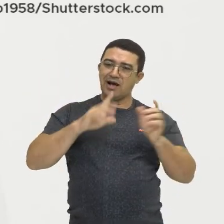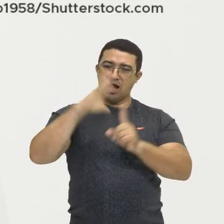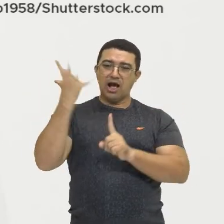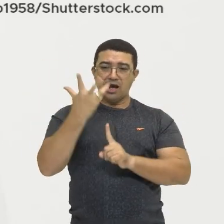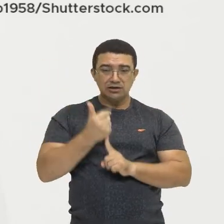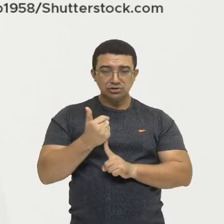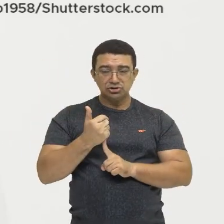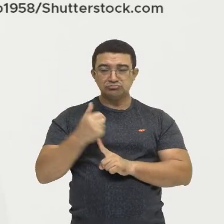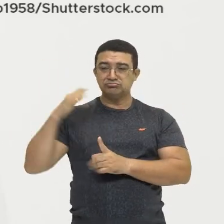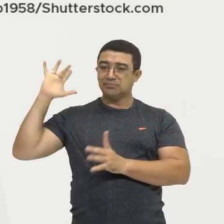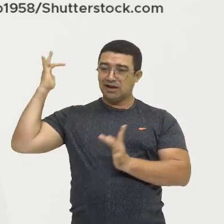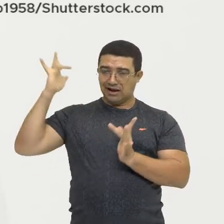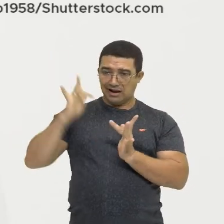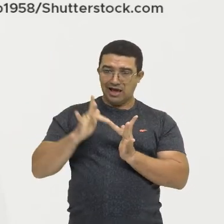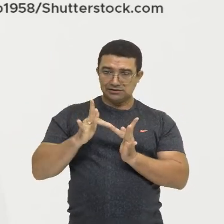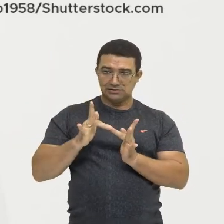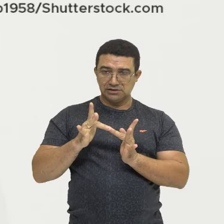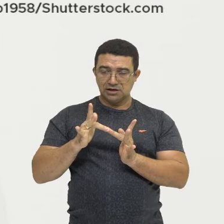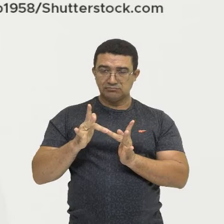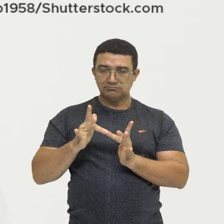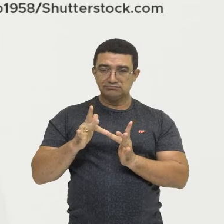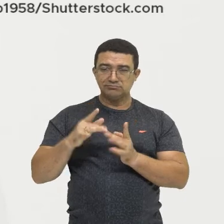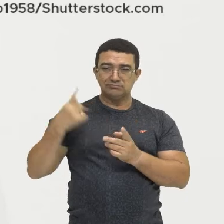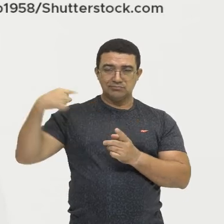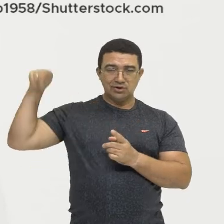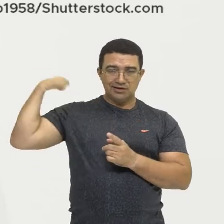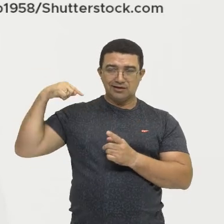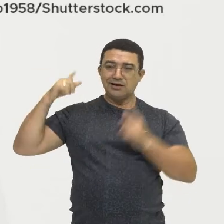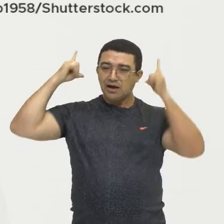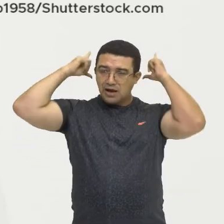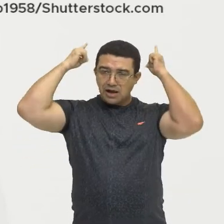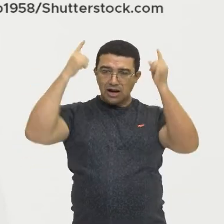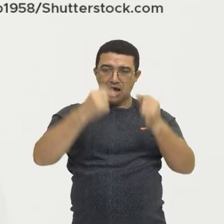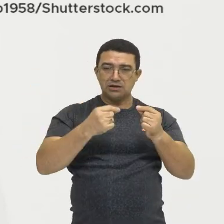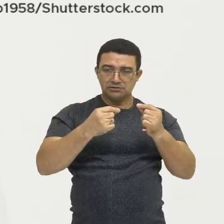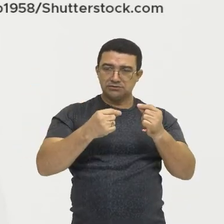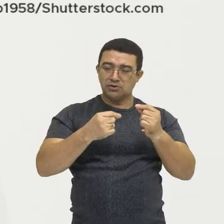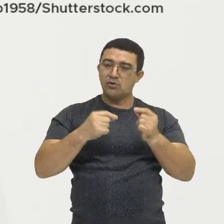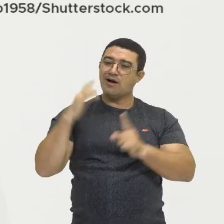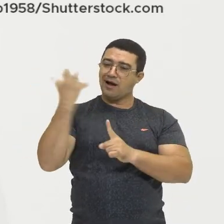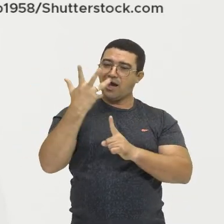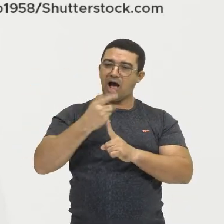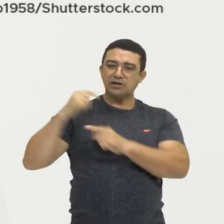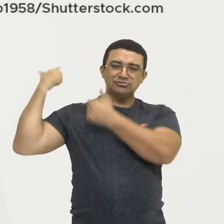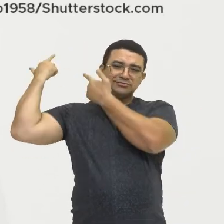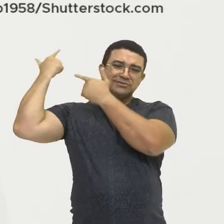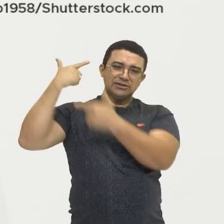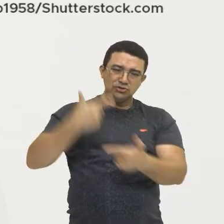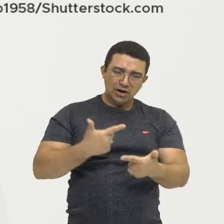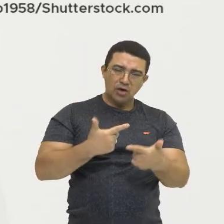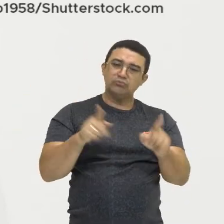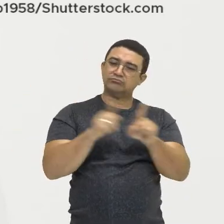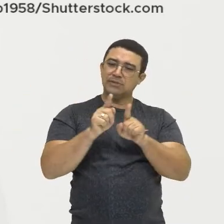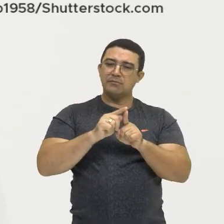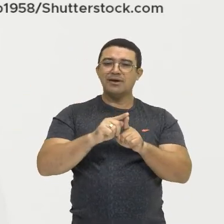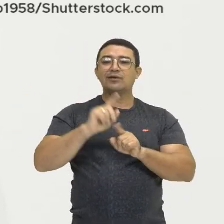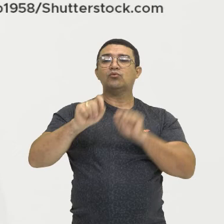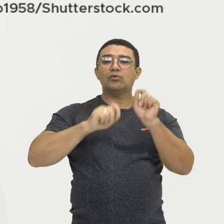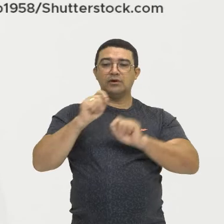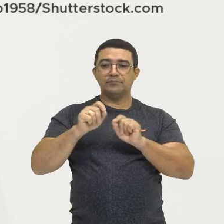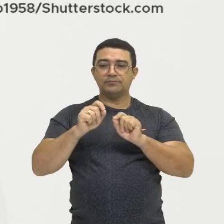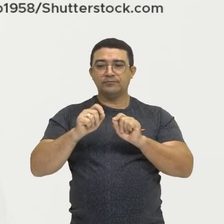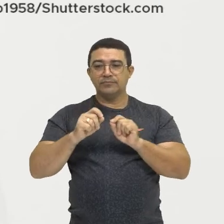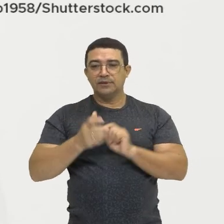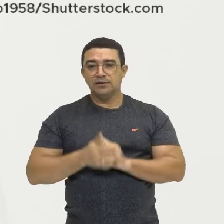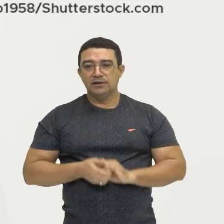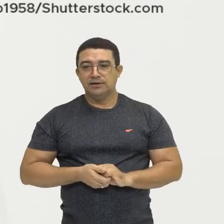arte clássica, né, que a gente chama clássica, era a arte grega e latina. Lembra daquela tese lá que a gente viu? Uma das teses para